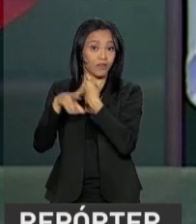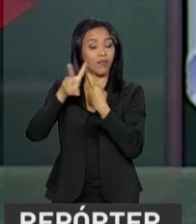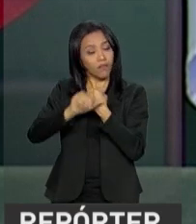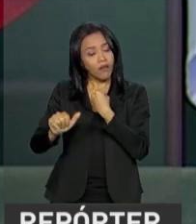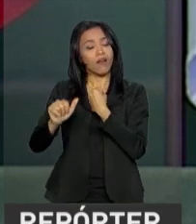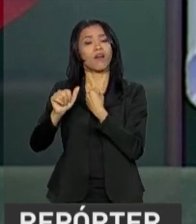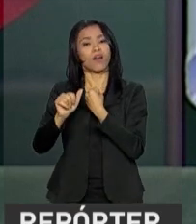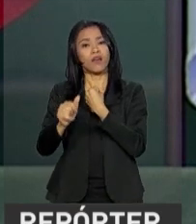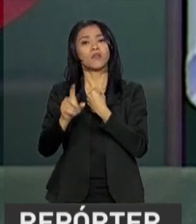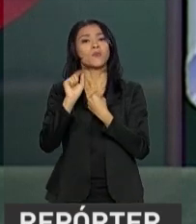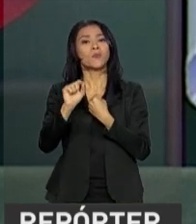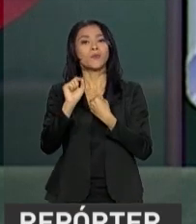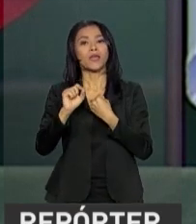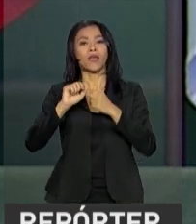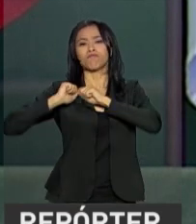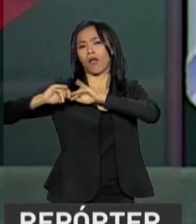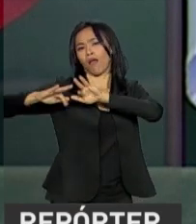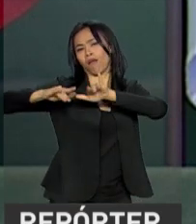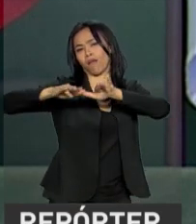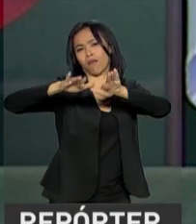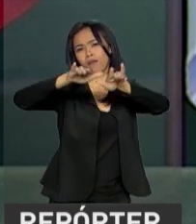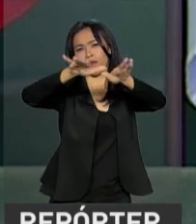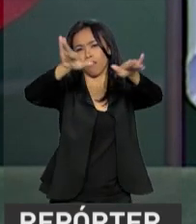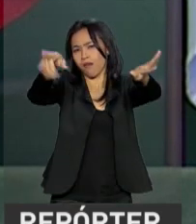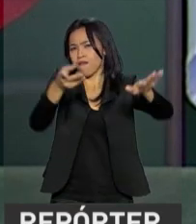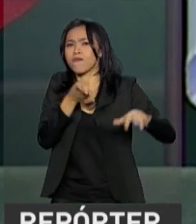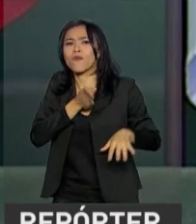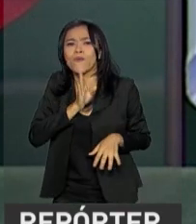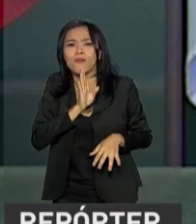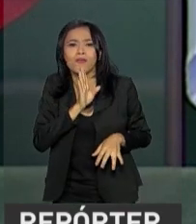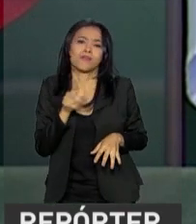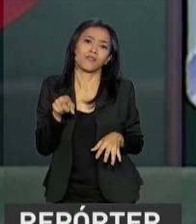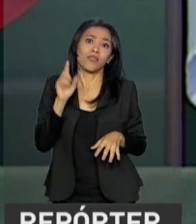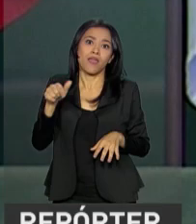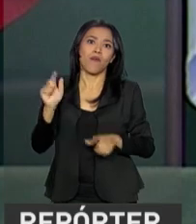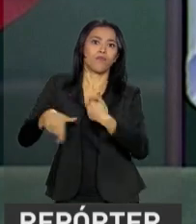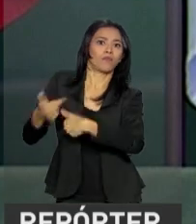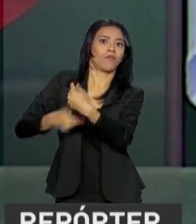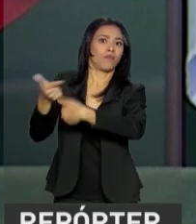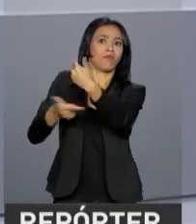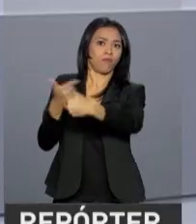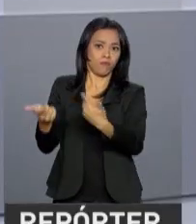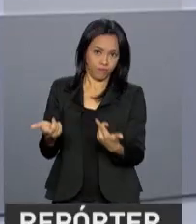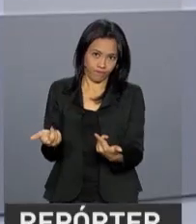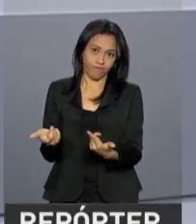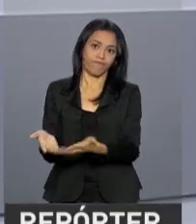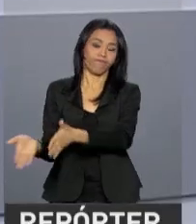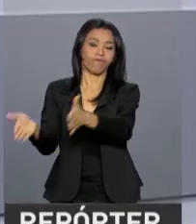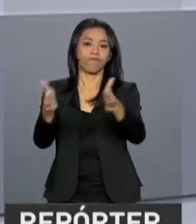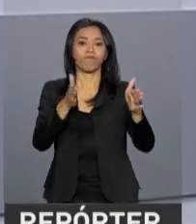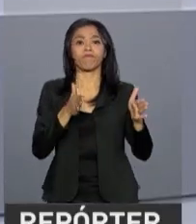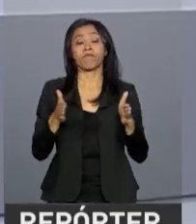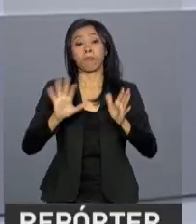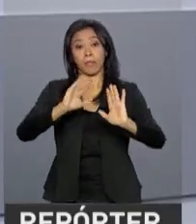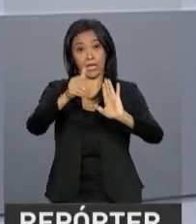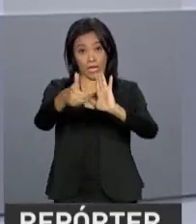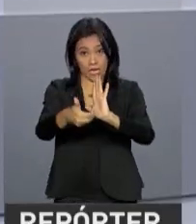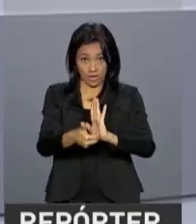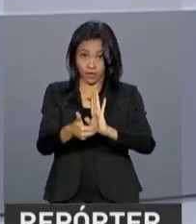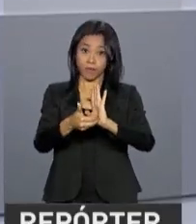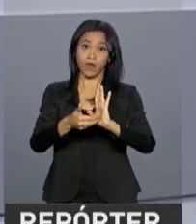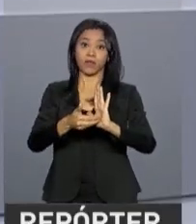ao vocabulário nacional mas não apenas como palavra mais cinco mação uma execução olha a câmara dos deputados